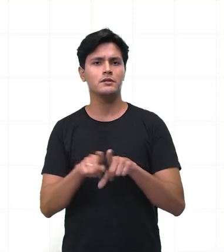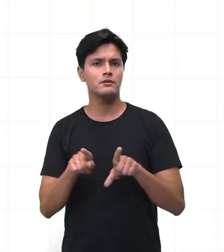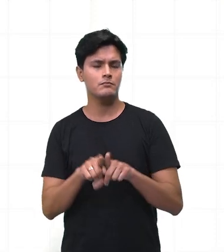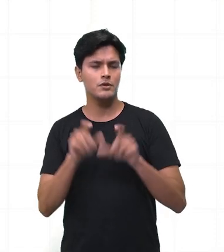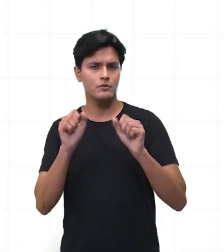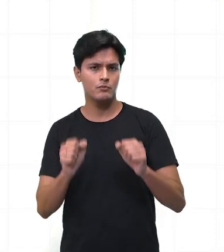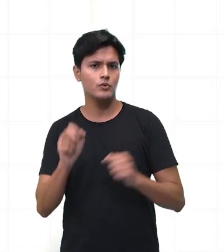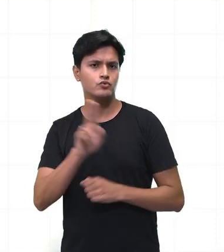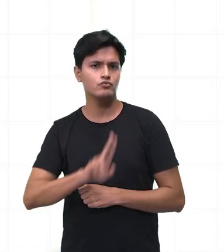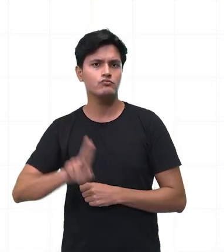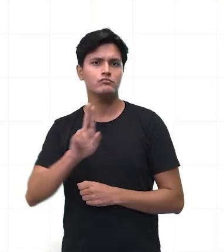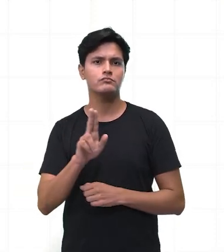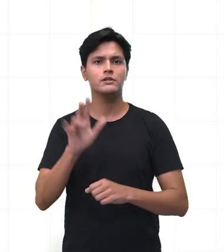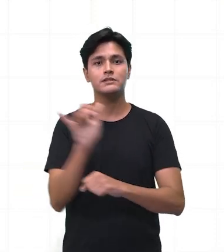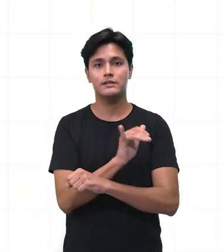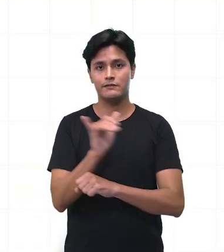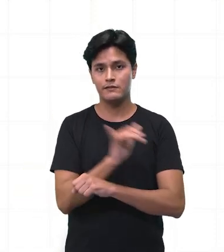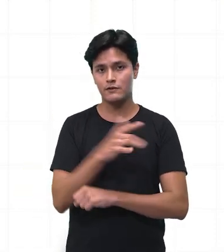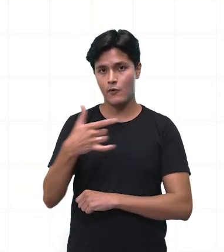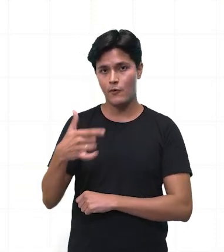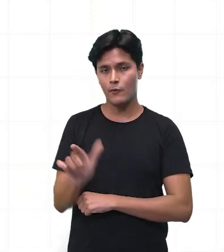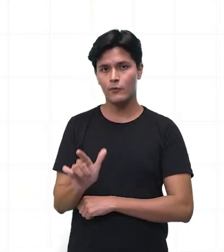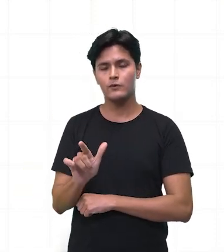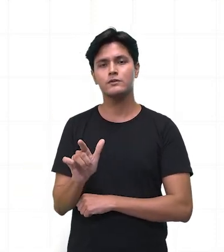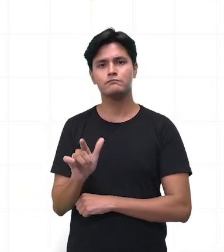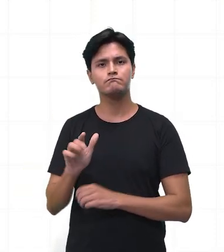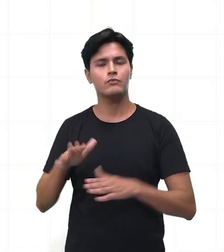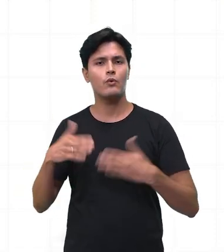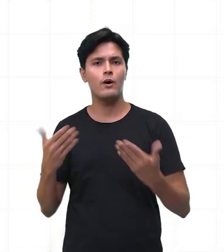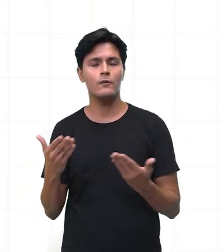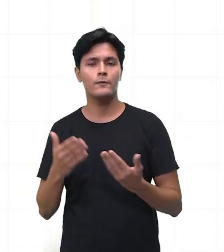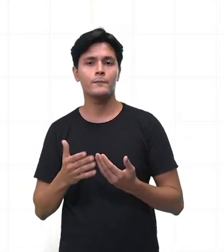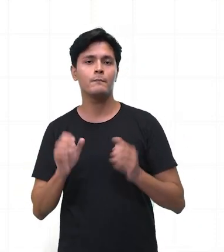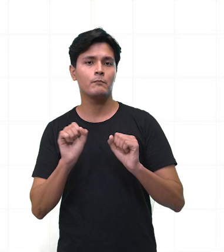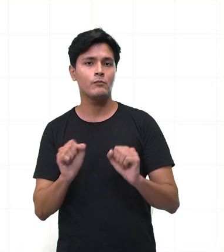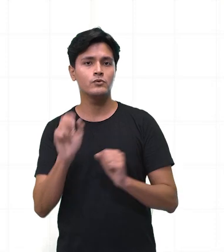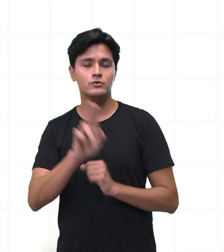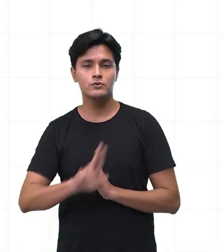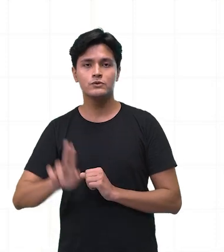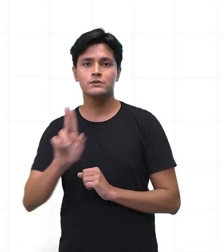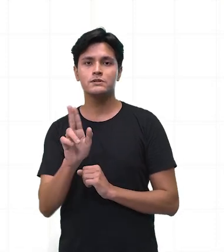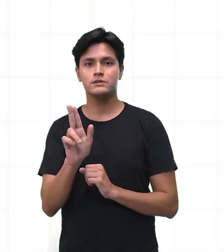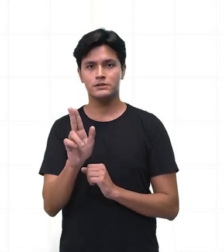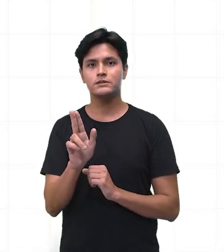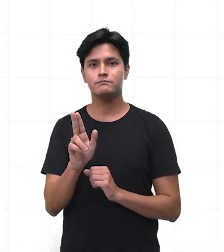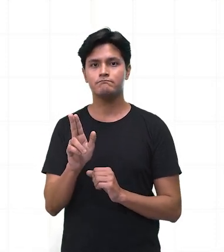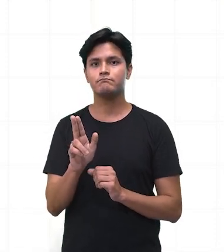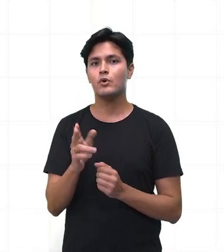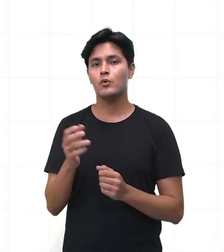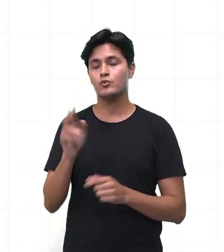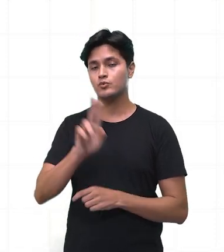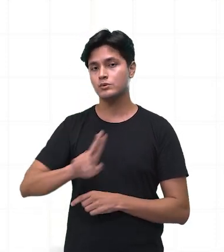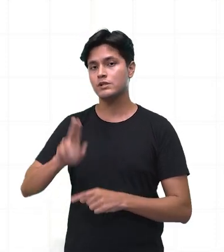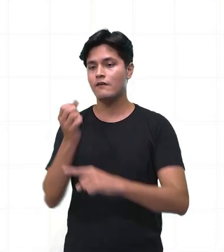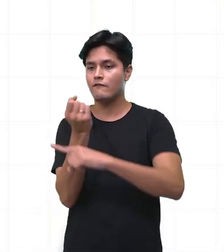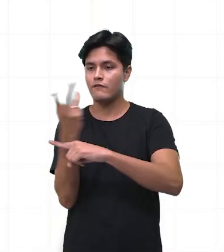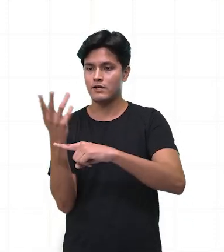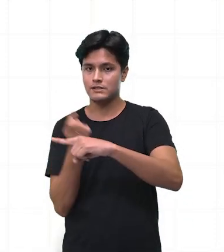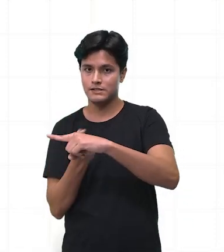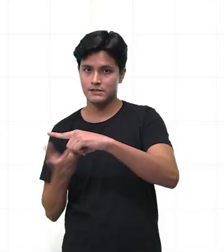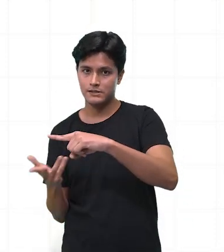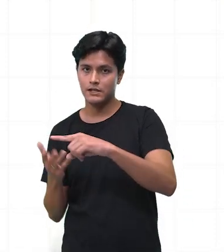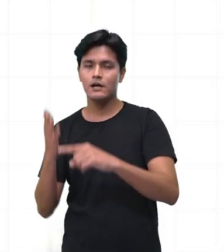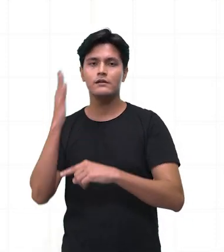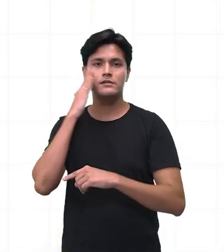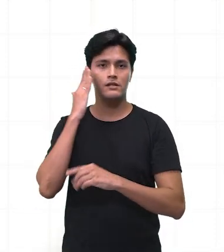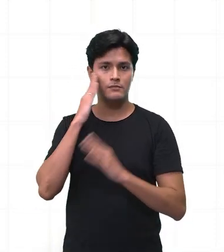uma outra forma. Qual é a outra forma? Nós podemos usar aí a forma de fração. Nós já sabemos